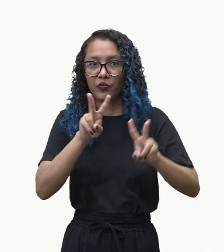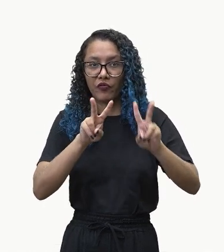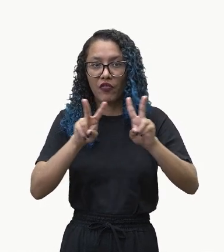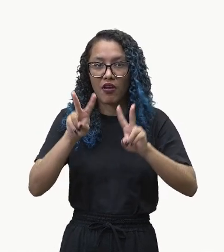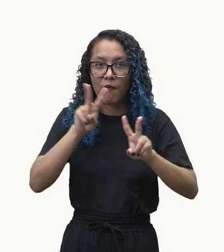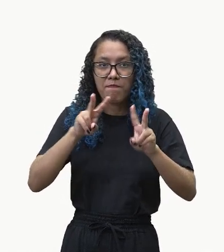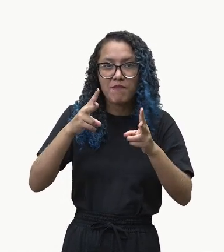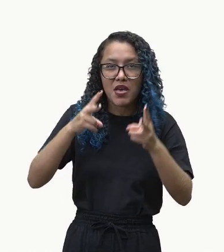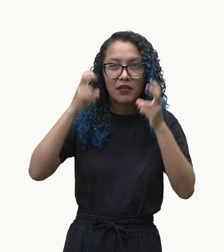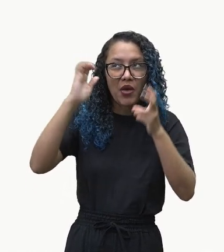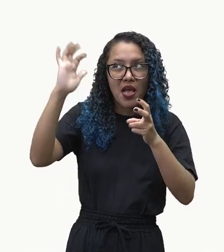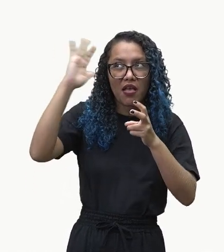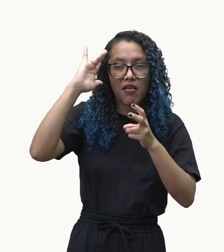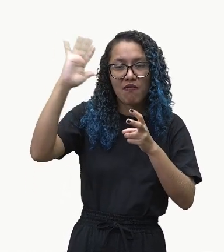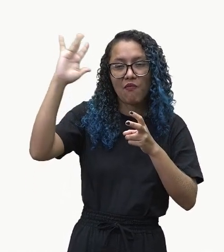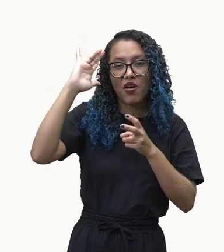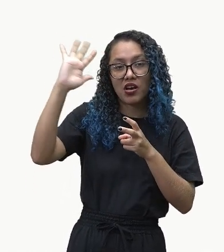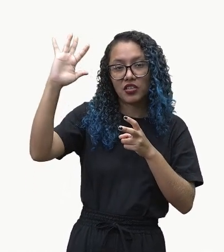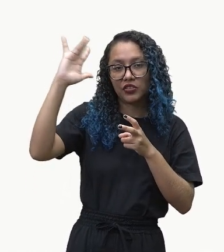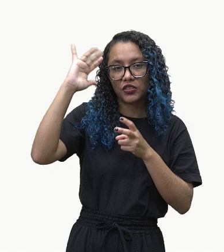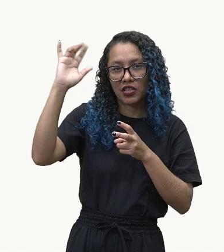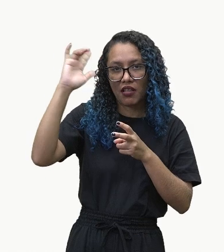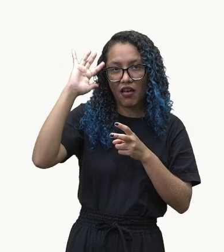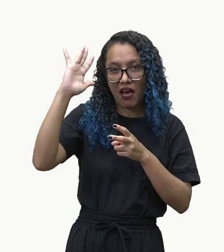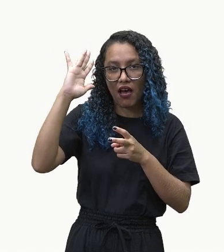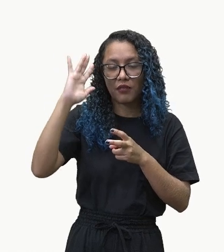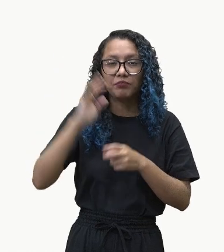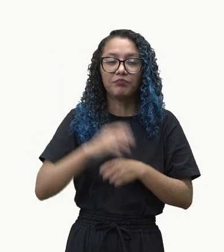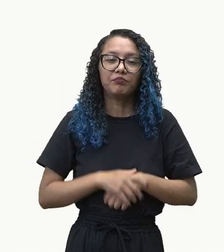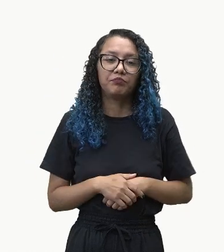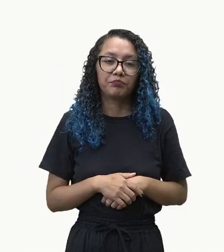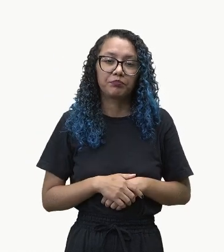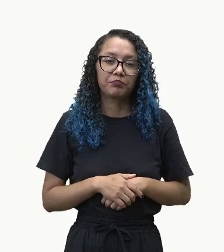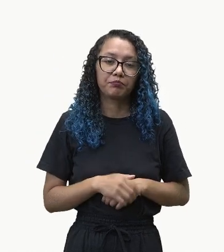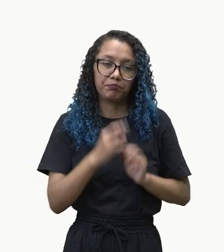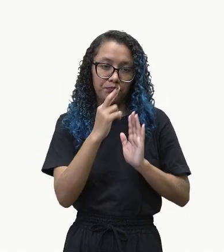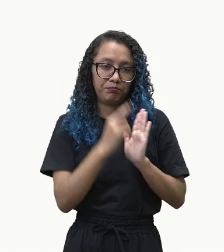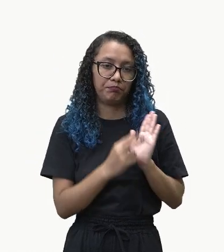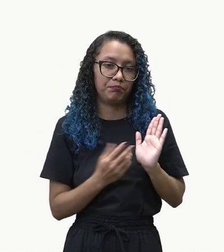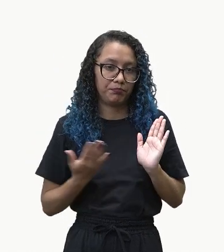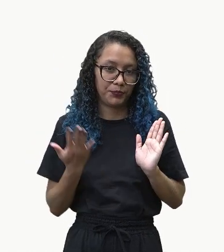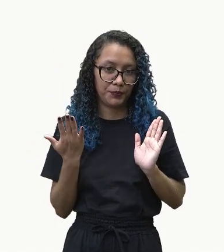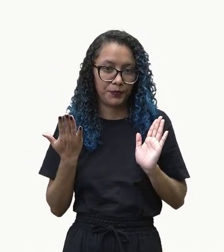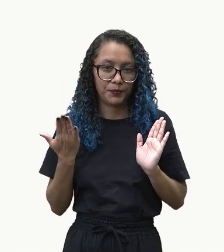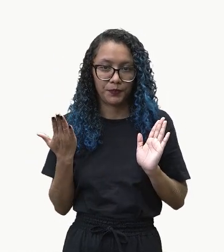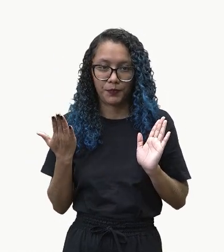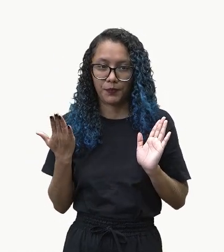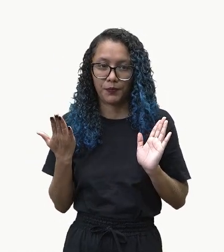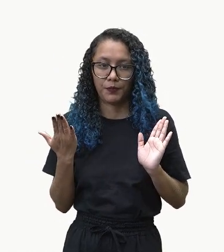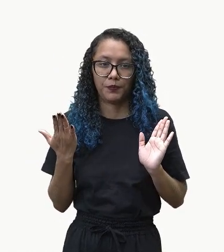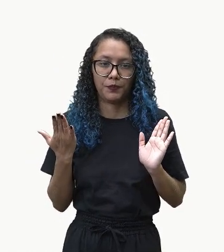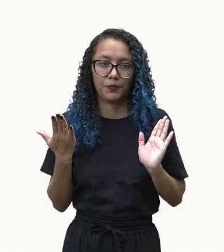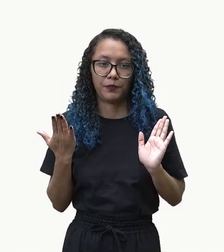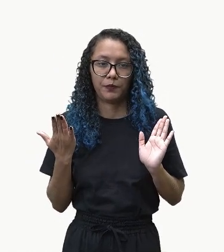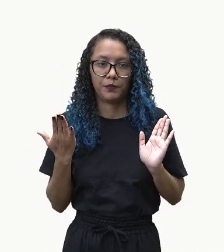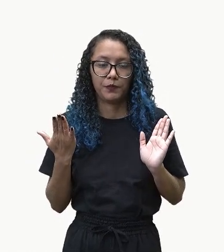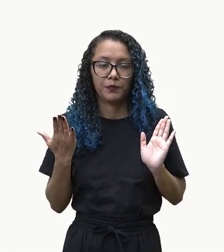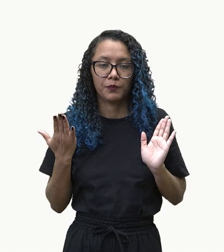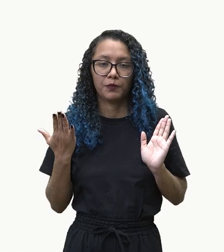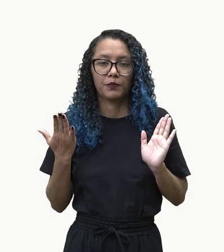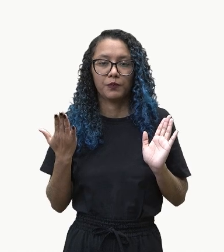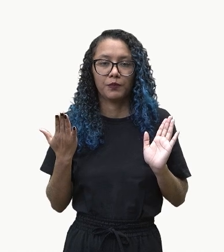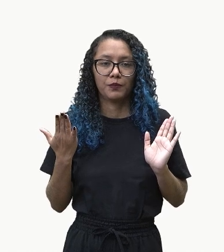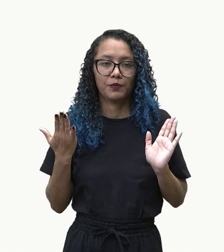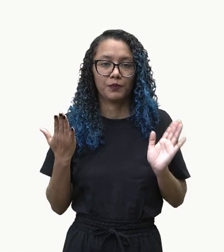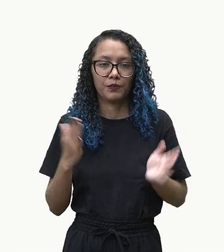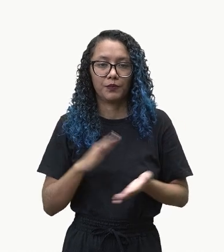mentalmente lo que se está descrevendo, utilizando sus sentidos para criar uma imagem clara